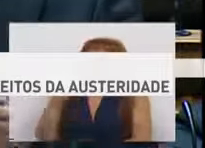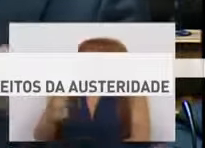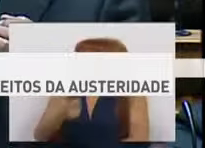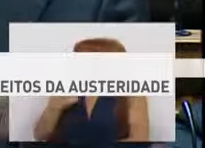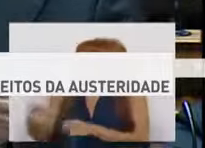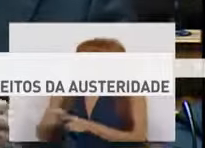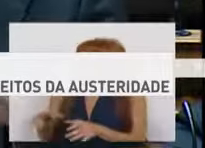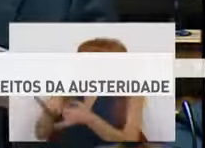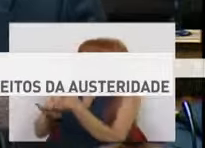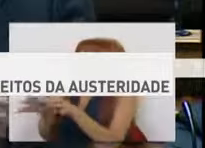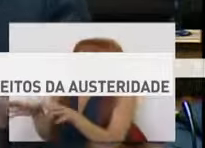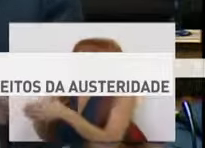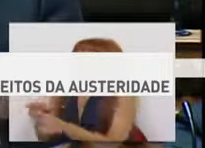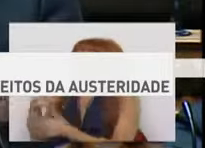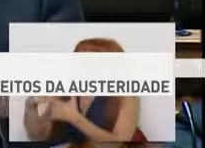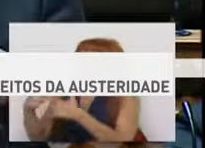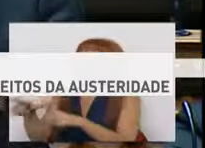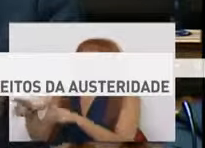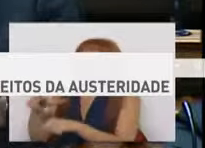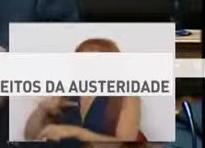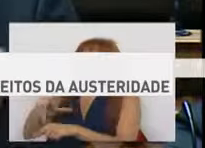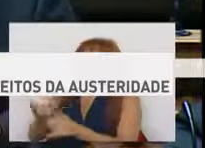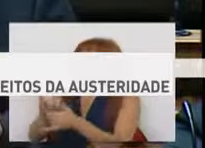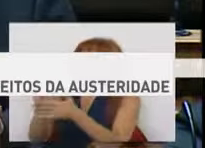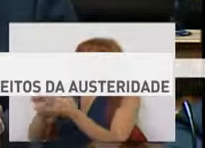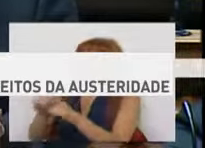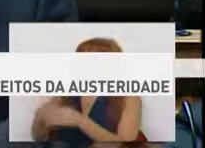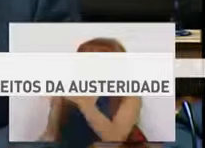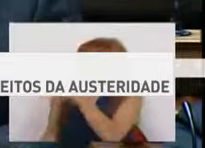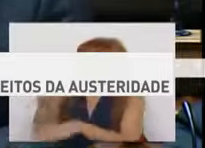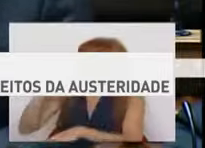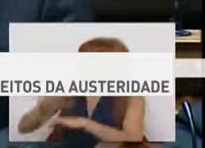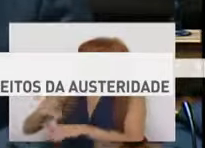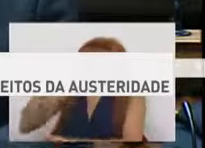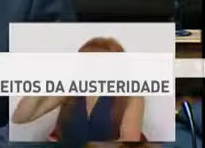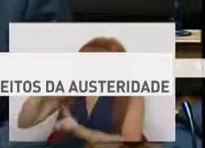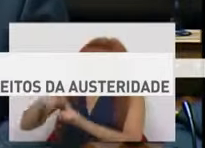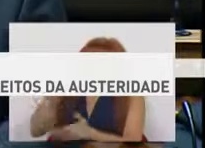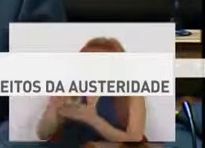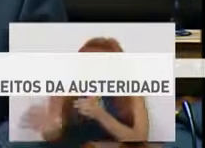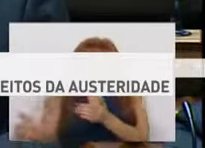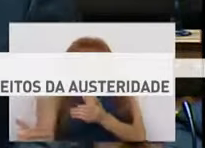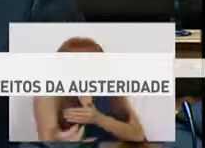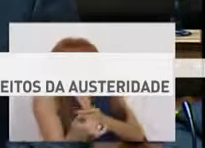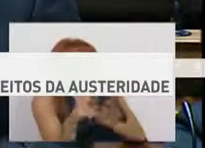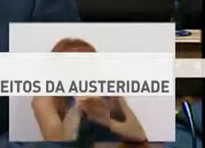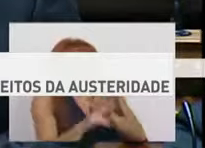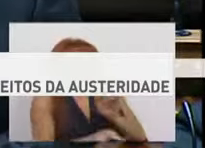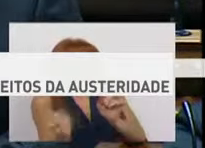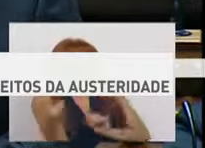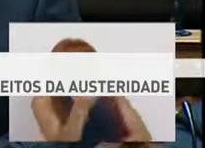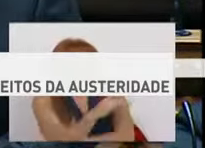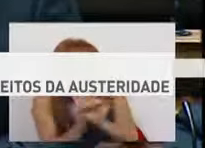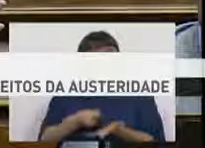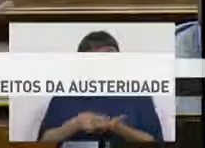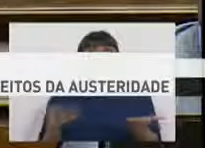os interesses do consórcio luso-americano que foi constituído a propósito, apenas para contornar as regras da